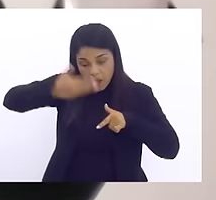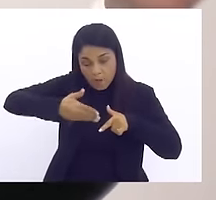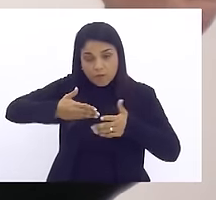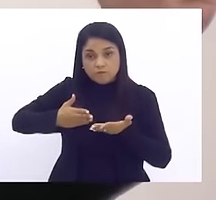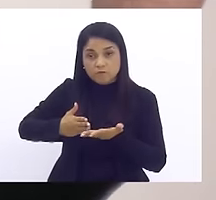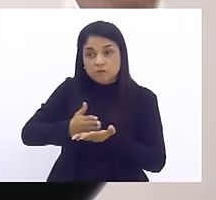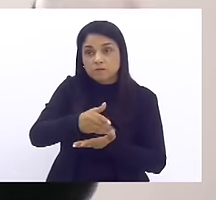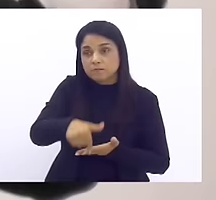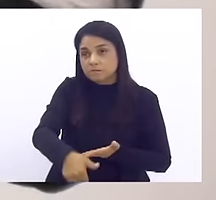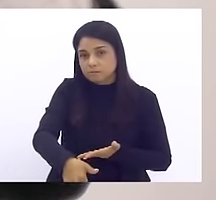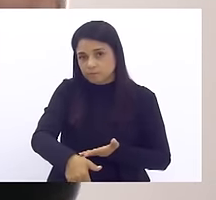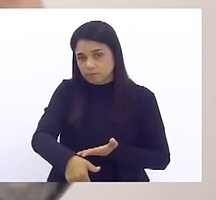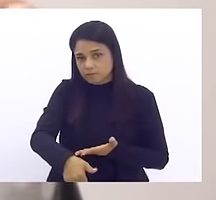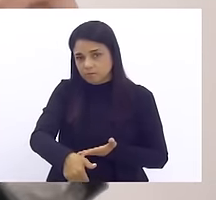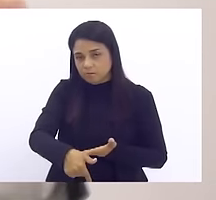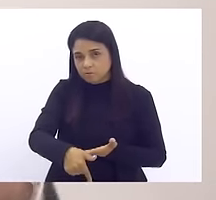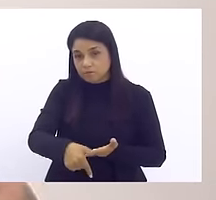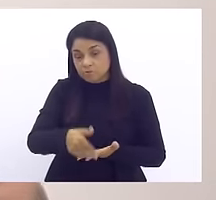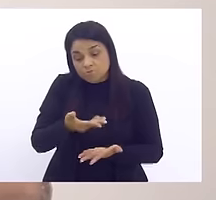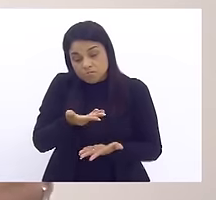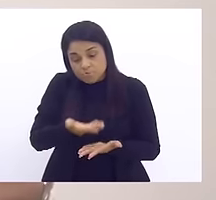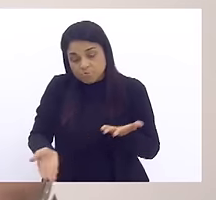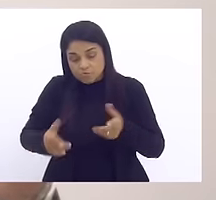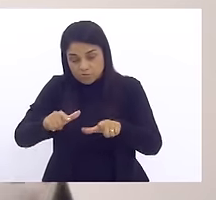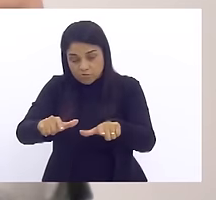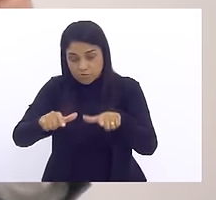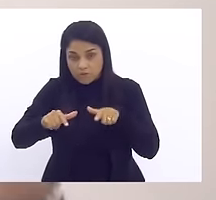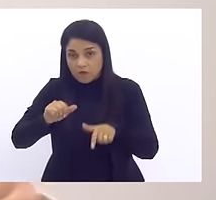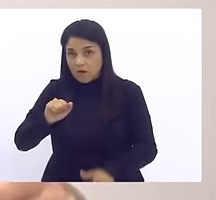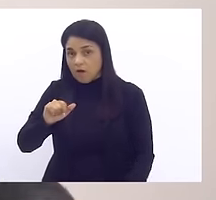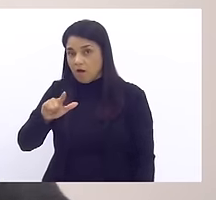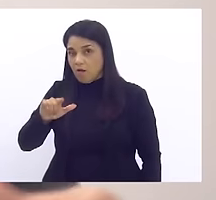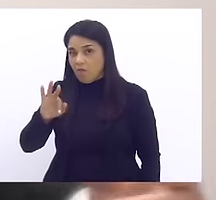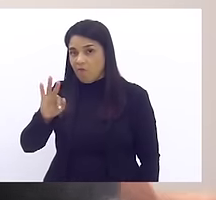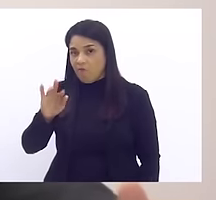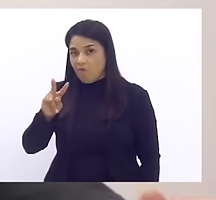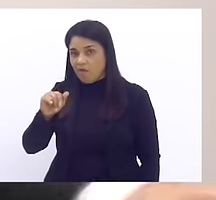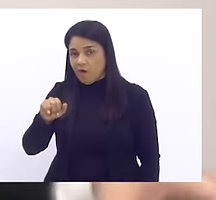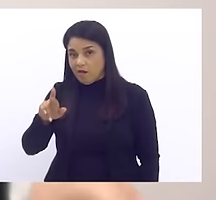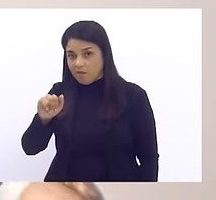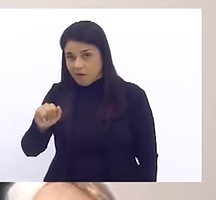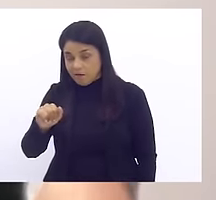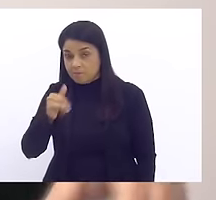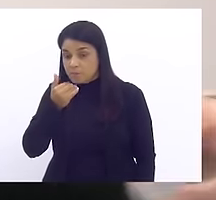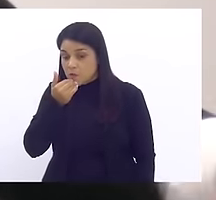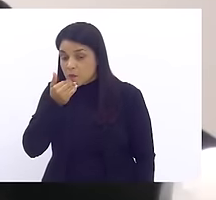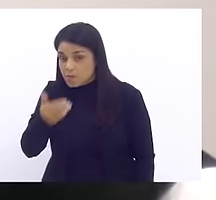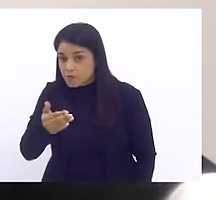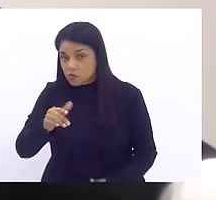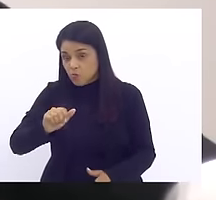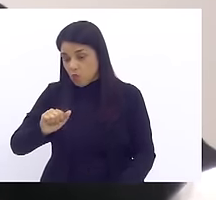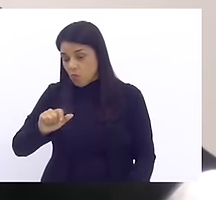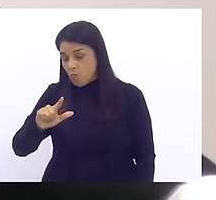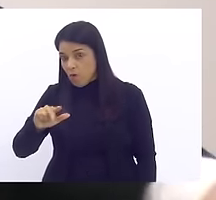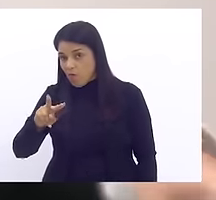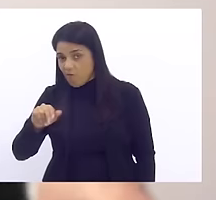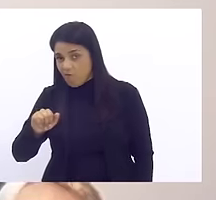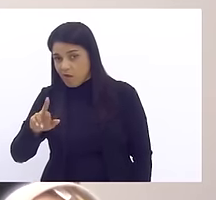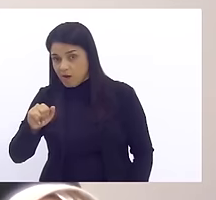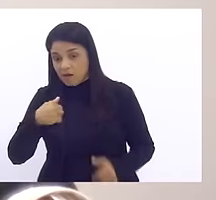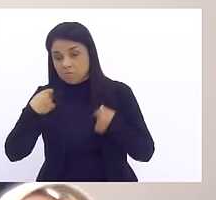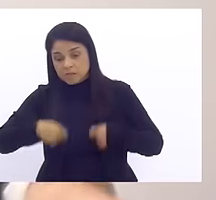acarretará inclusive na perda do alvará porque para ele solicitar o alvará primeiro precisa do documento